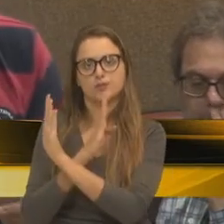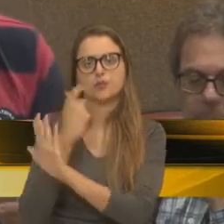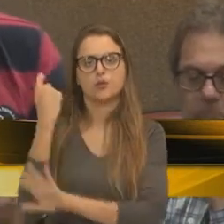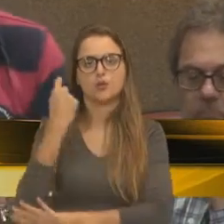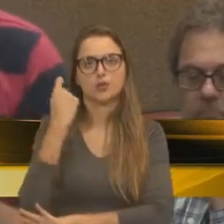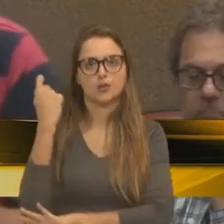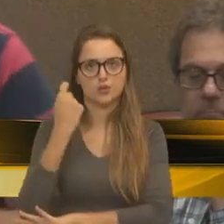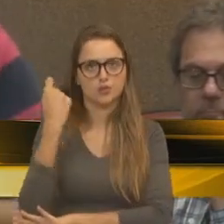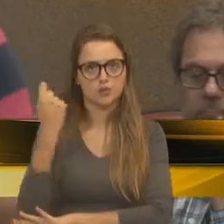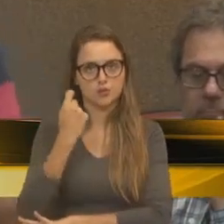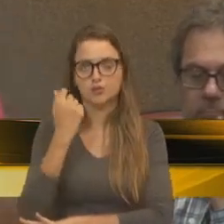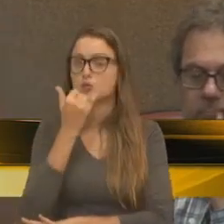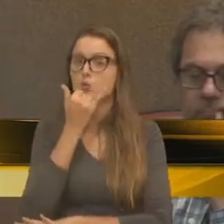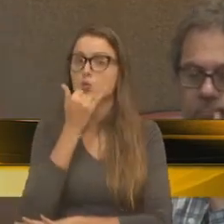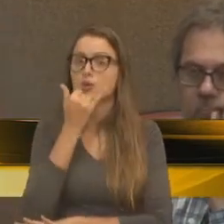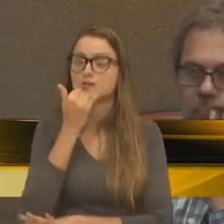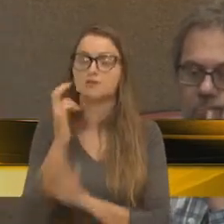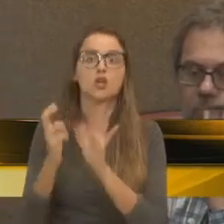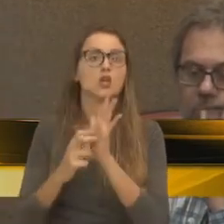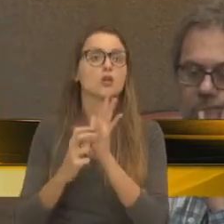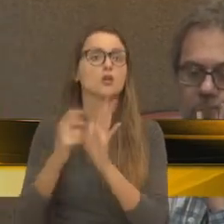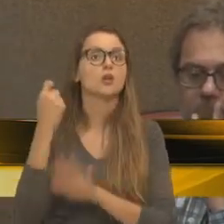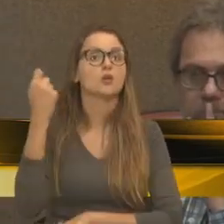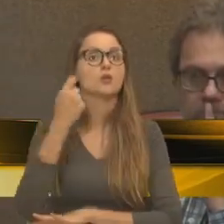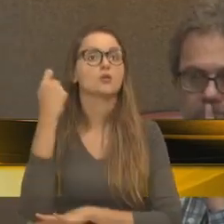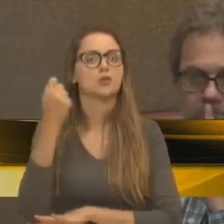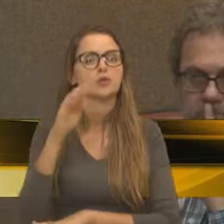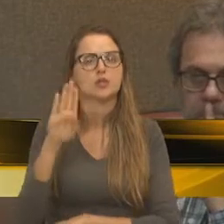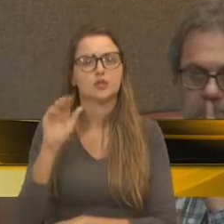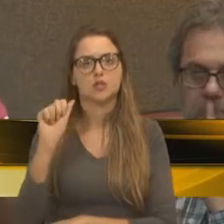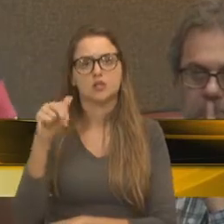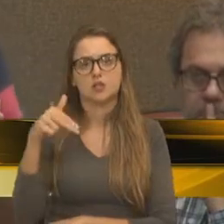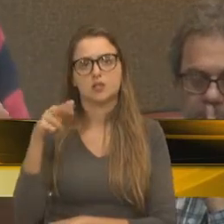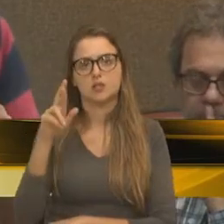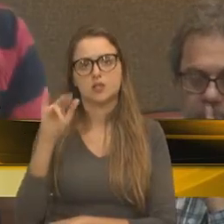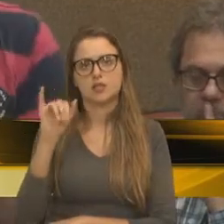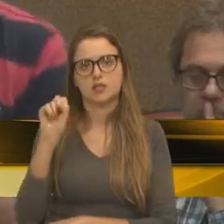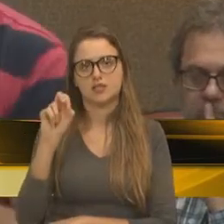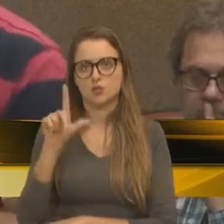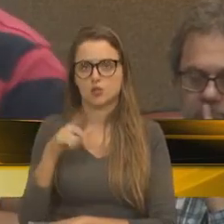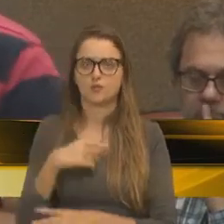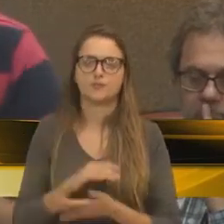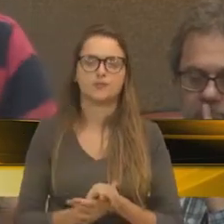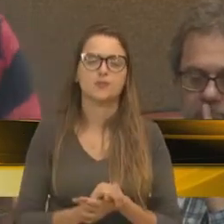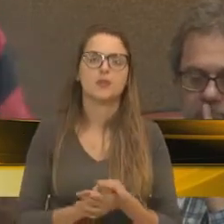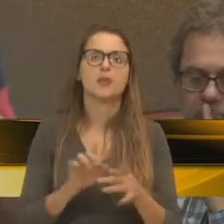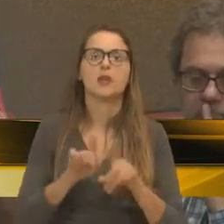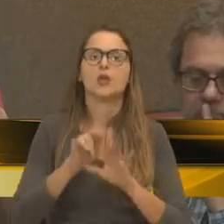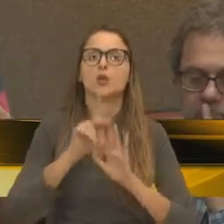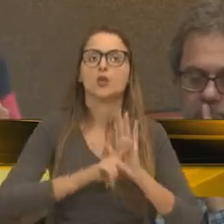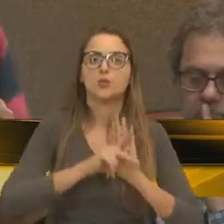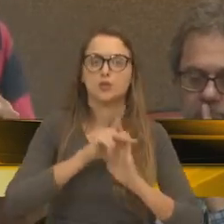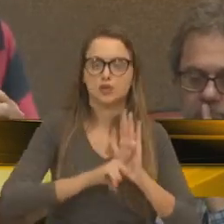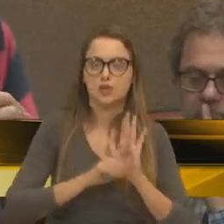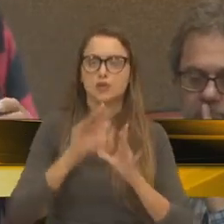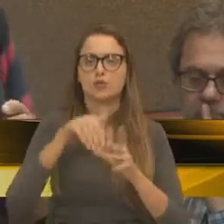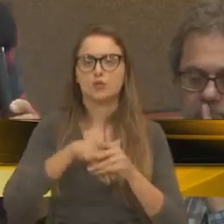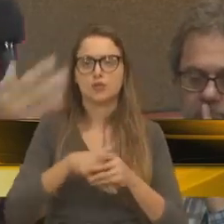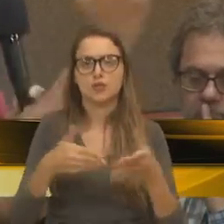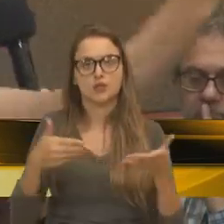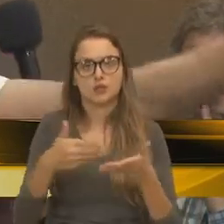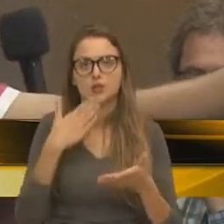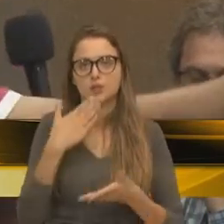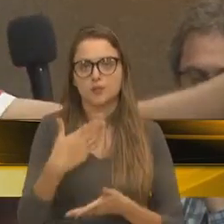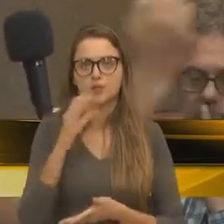porta mas deixa de fora isso é importante frisar provavelmente tendo em vista que esse projeto está sendo votado em regime de urgência